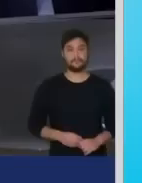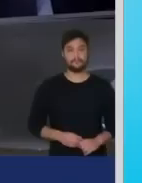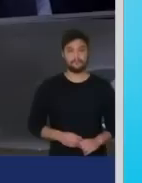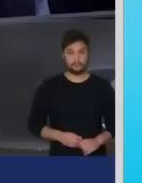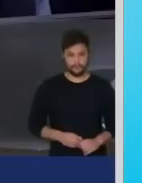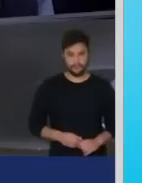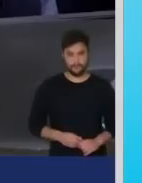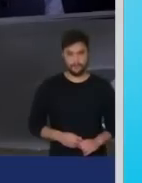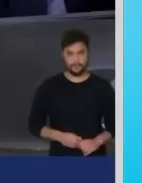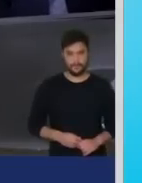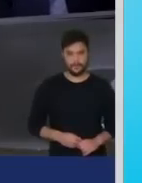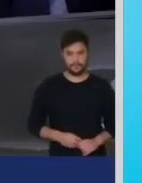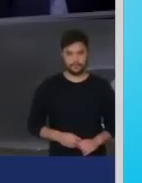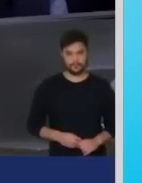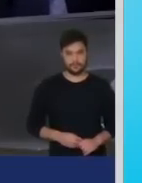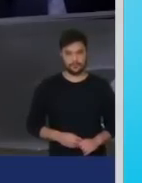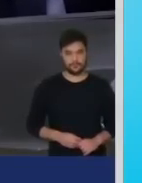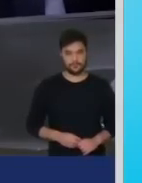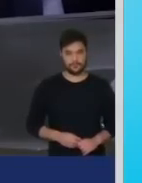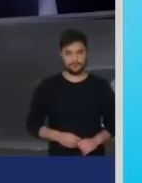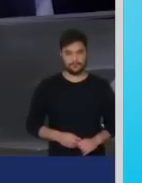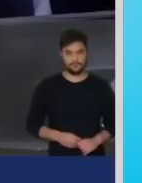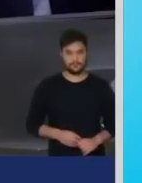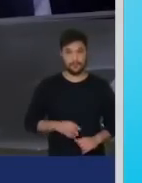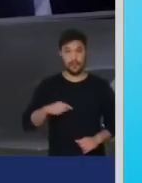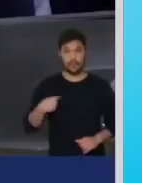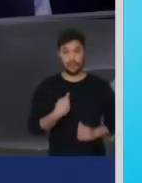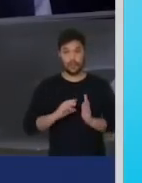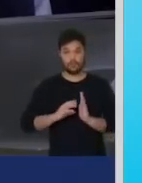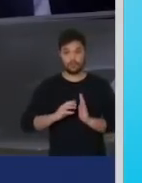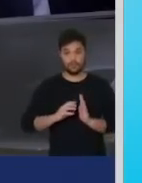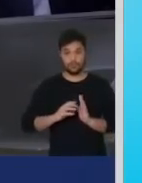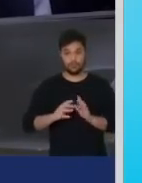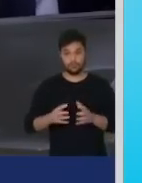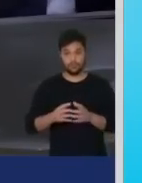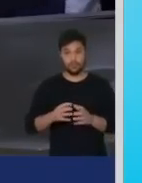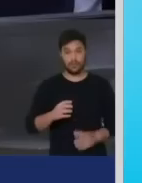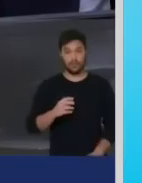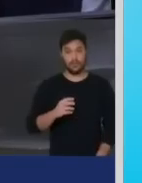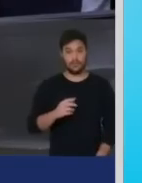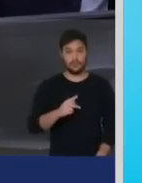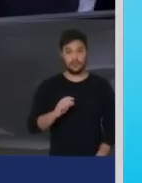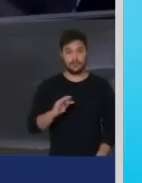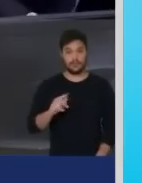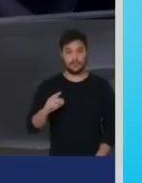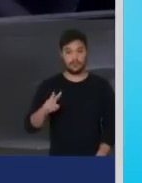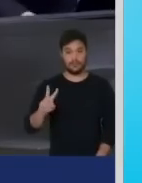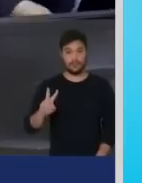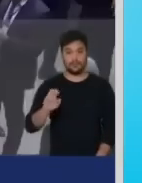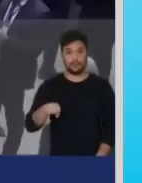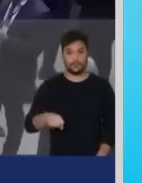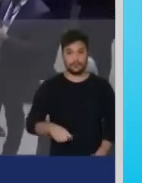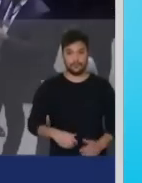asfaltar a estrada que chega na fazenda do parlamentar é o dinheiro e financia